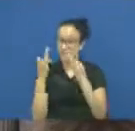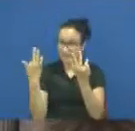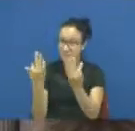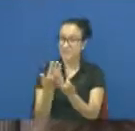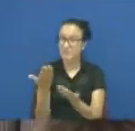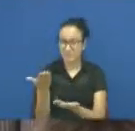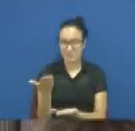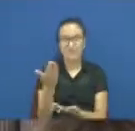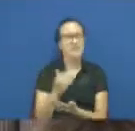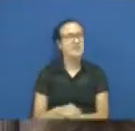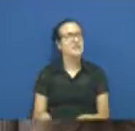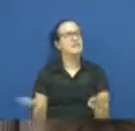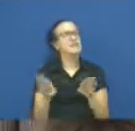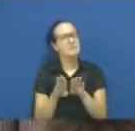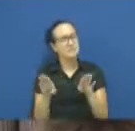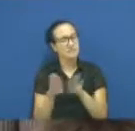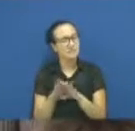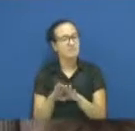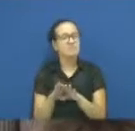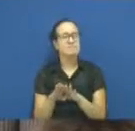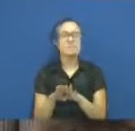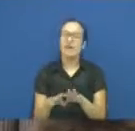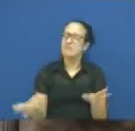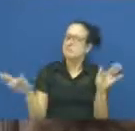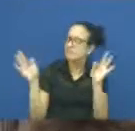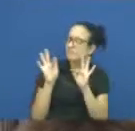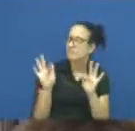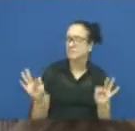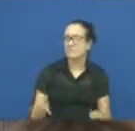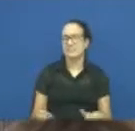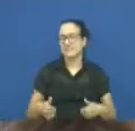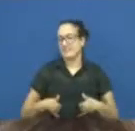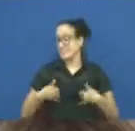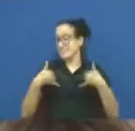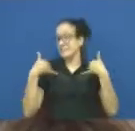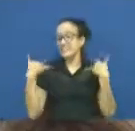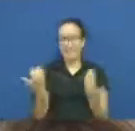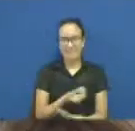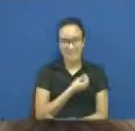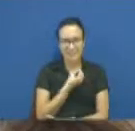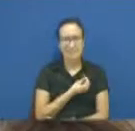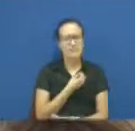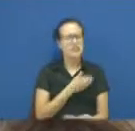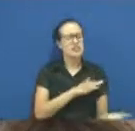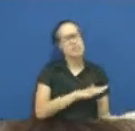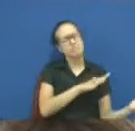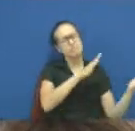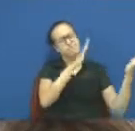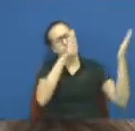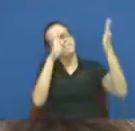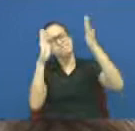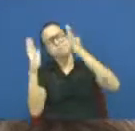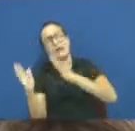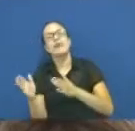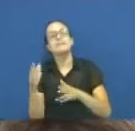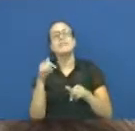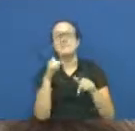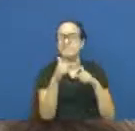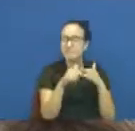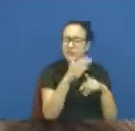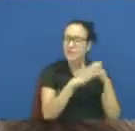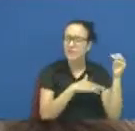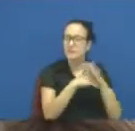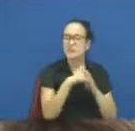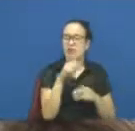Acácio também deve ser muito orgulhosa da vida e de tudo que o seu Acácio deixou